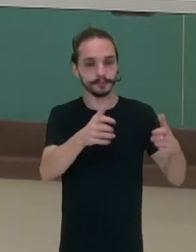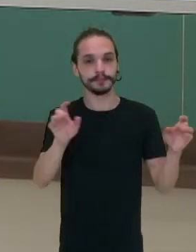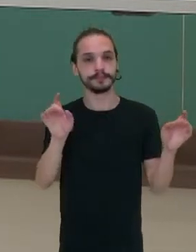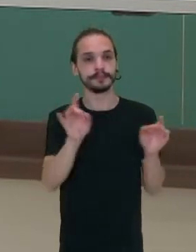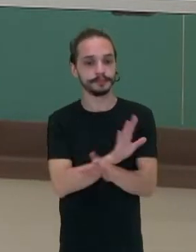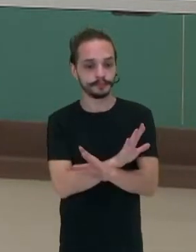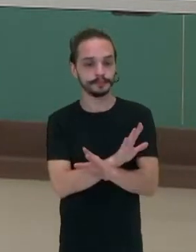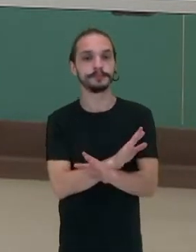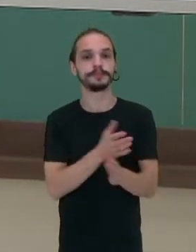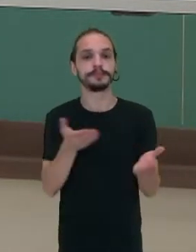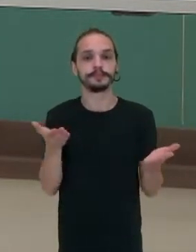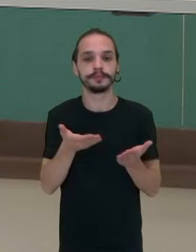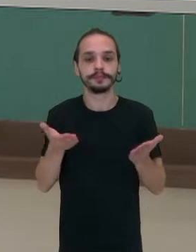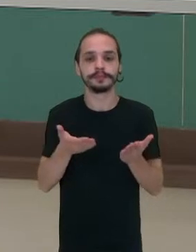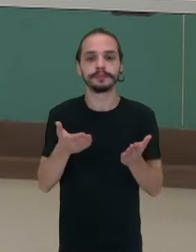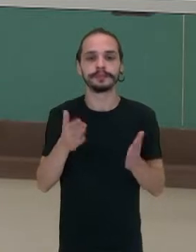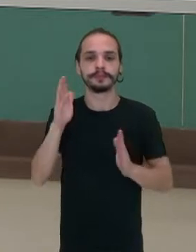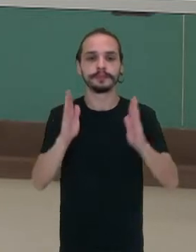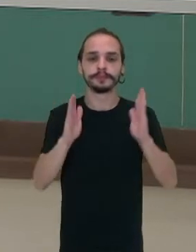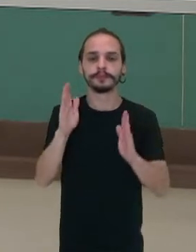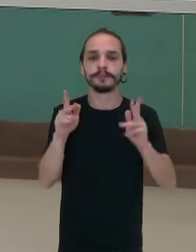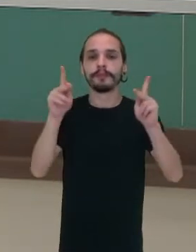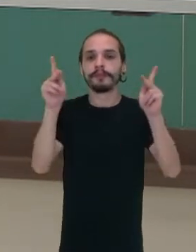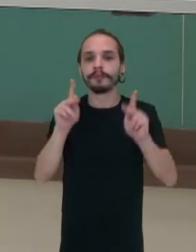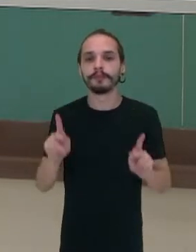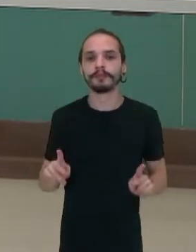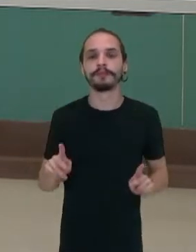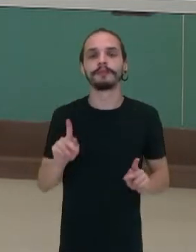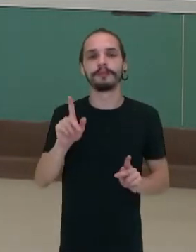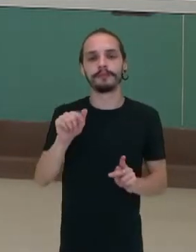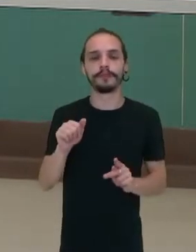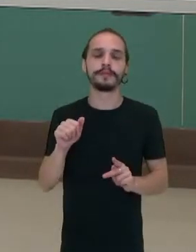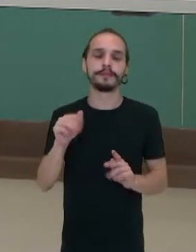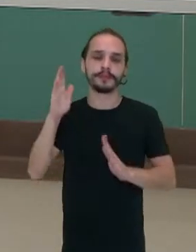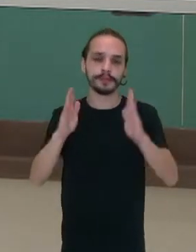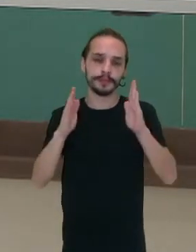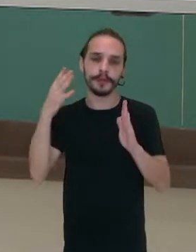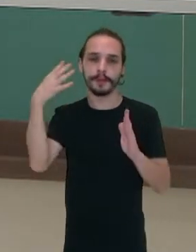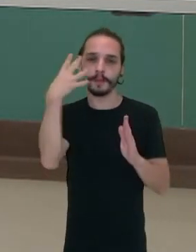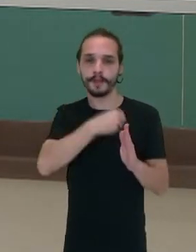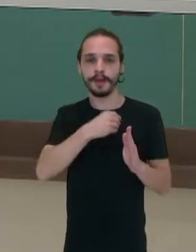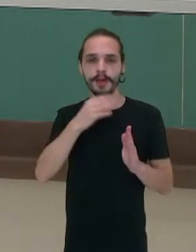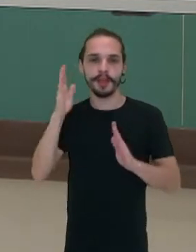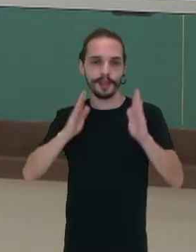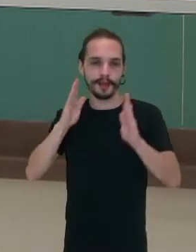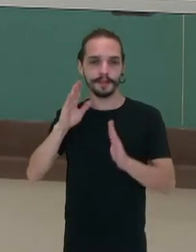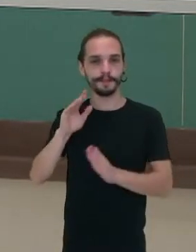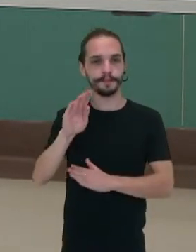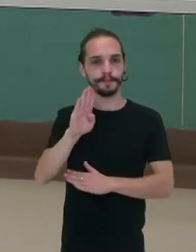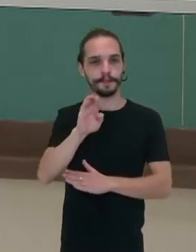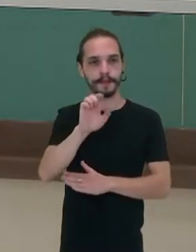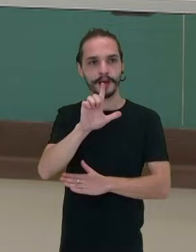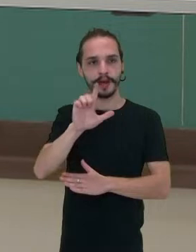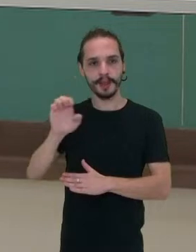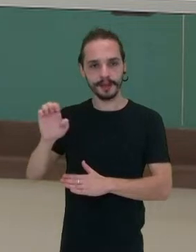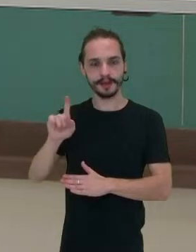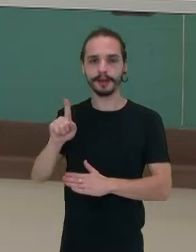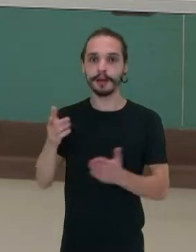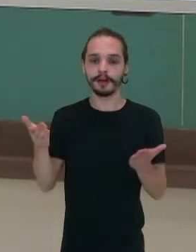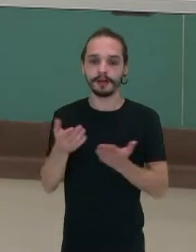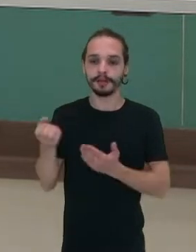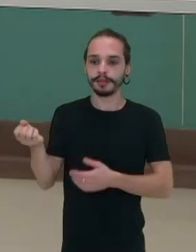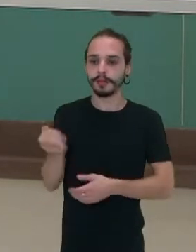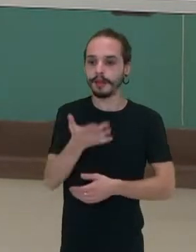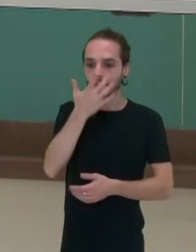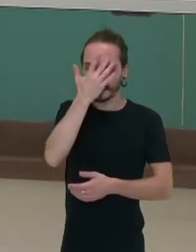França, e agora nós temos um momento de paz. Nesse momento de paz, chamado Belle Époque, é um momento que todo mundo está, vamos colocar, tomando fôlego novamente,